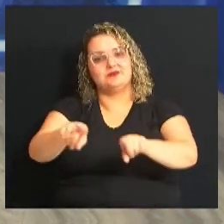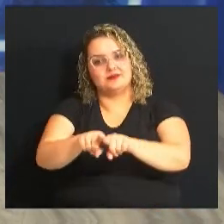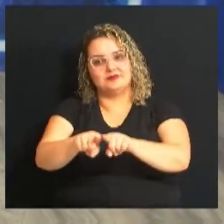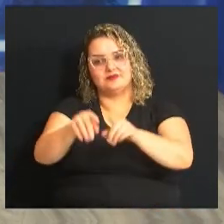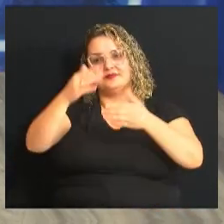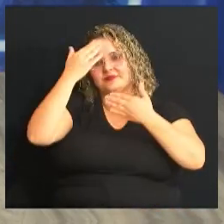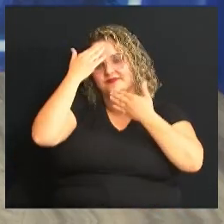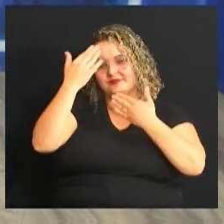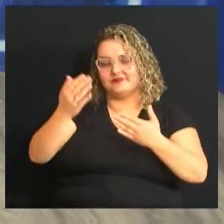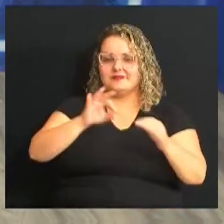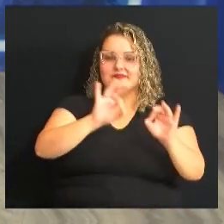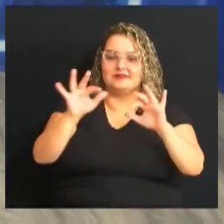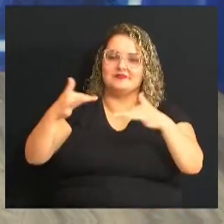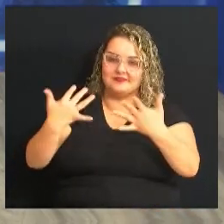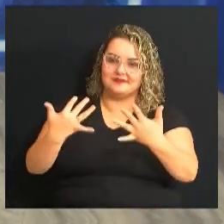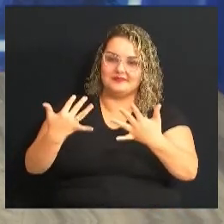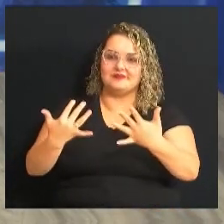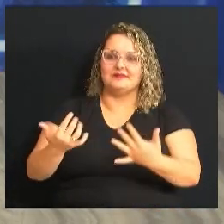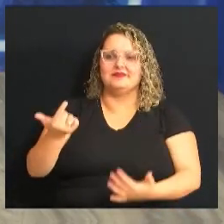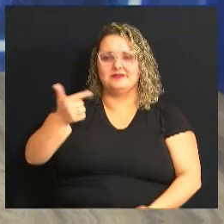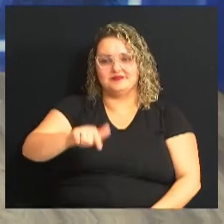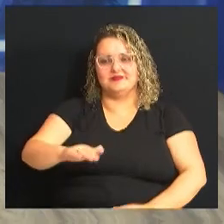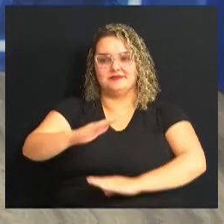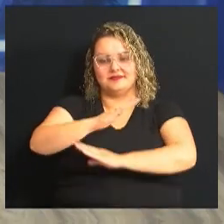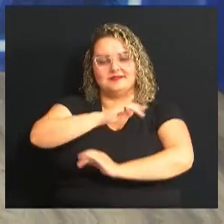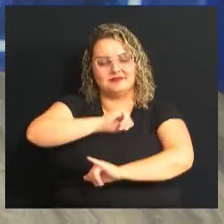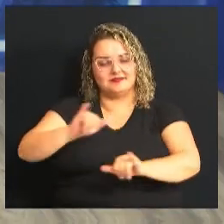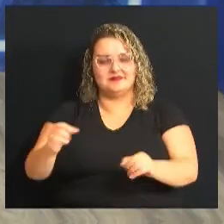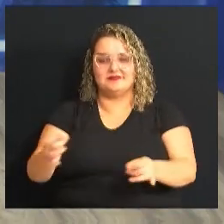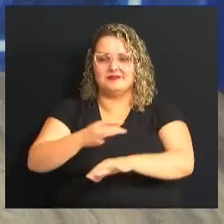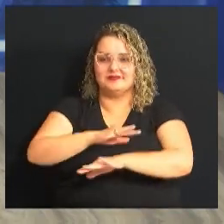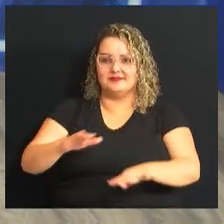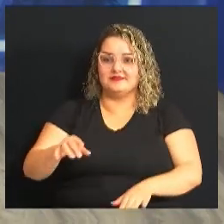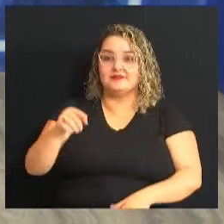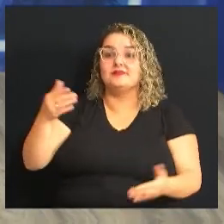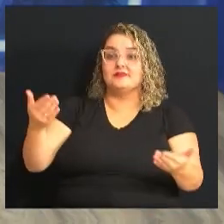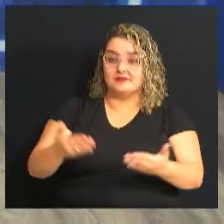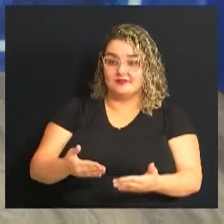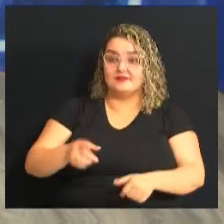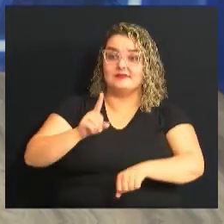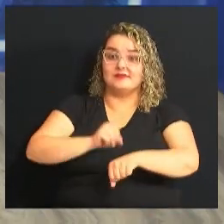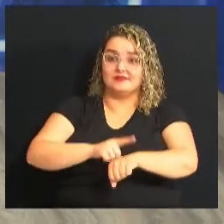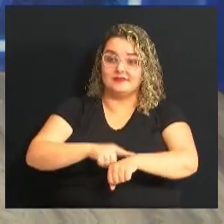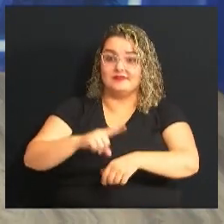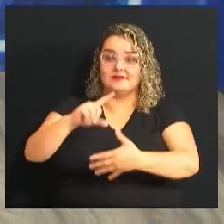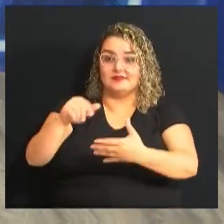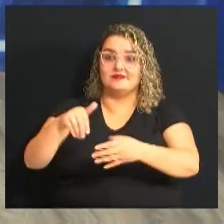sua companhia, pela sua audiência. Câmara Notícia fica por aqui, porque agora tem horário eleitoral